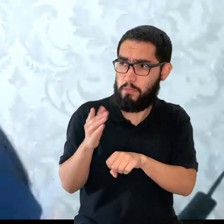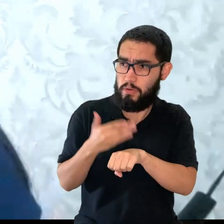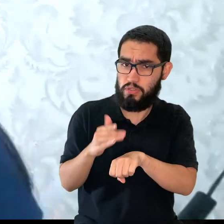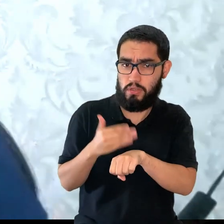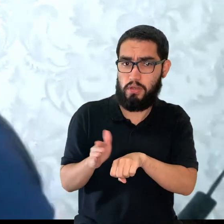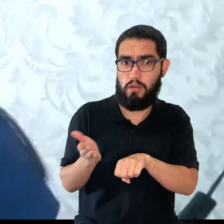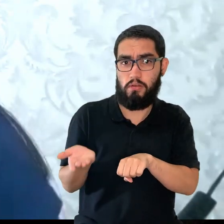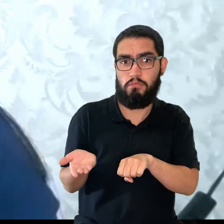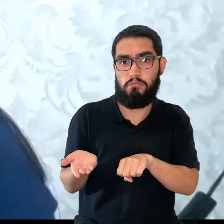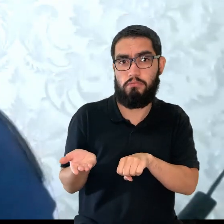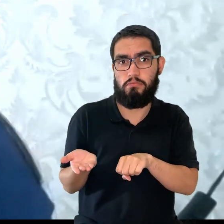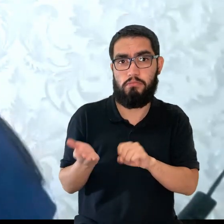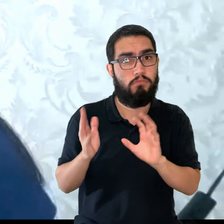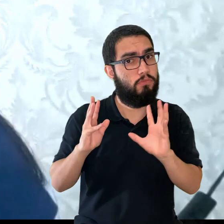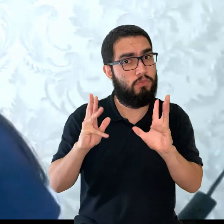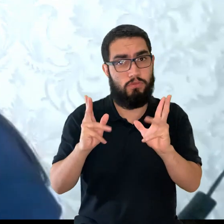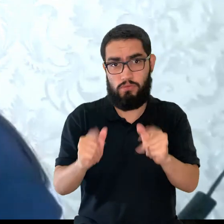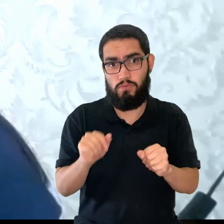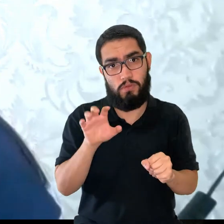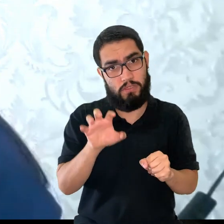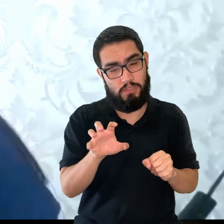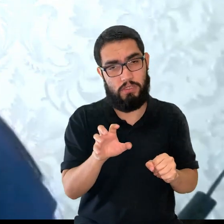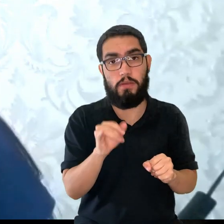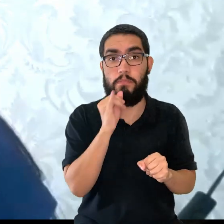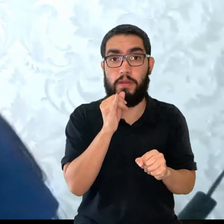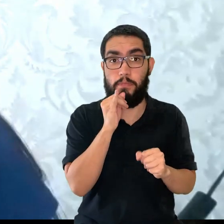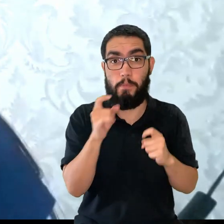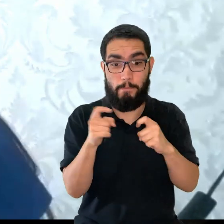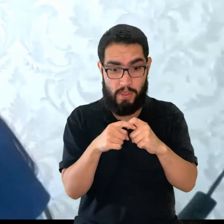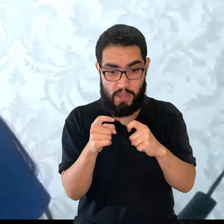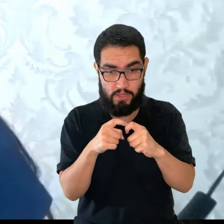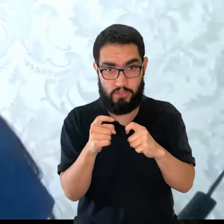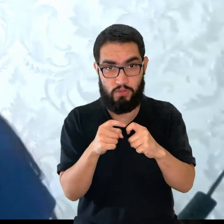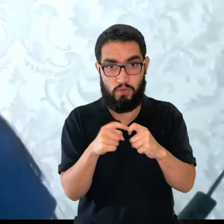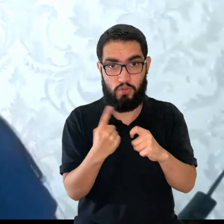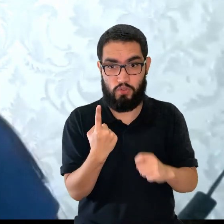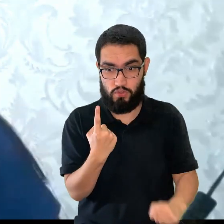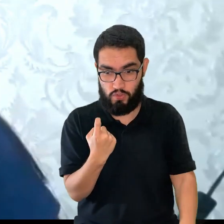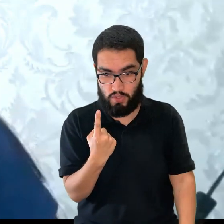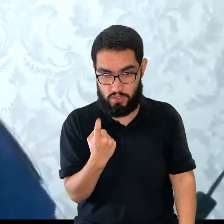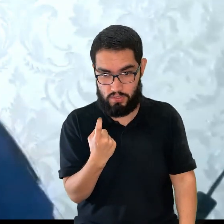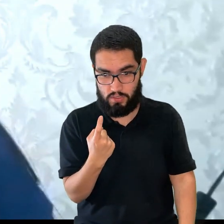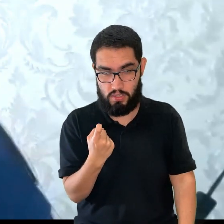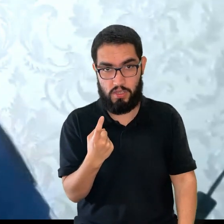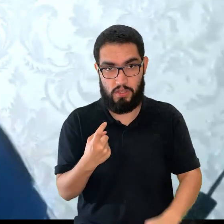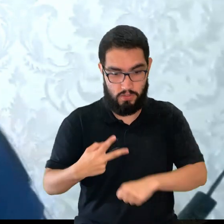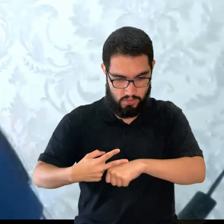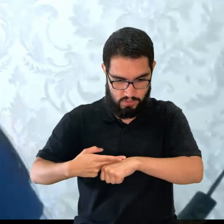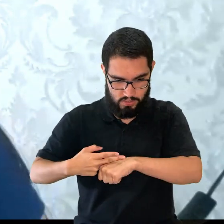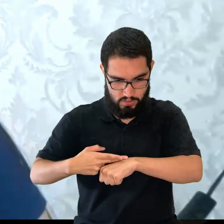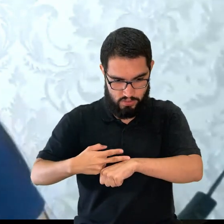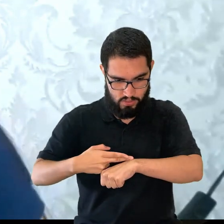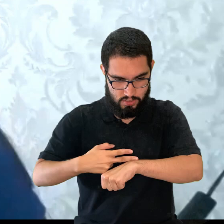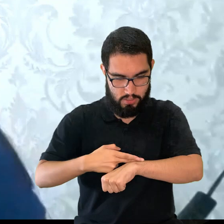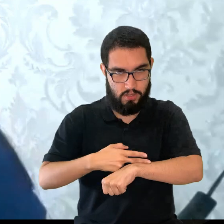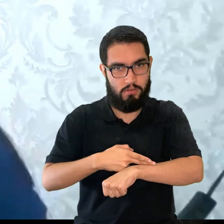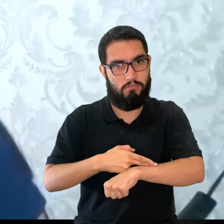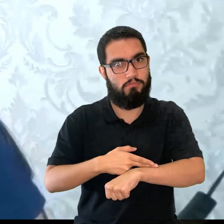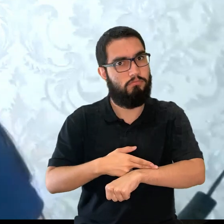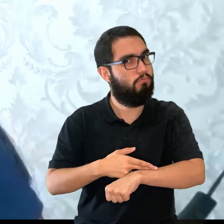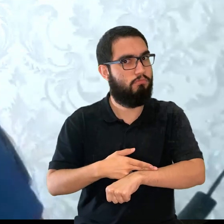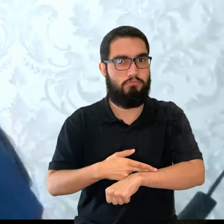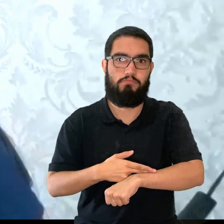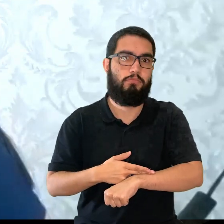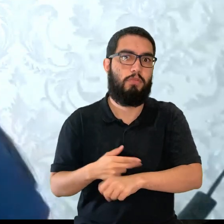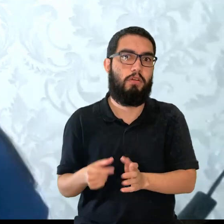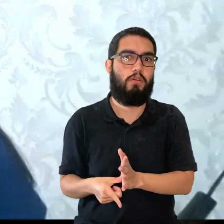se eu praticar. Então, toda área é assim. Então, um médico, para ele fazer uma cirurgia sozinho, uma cirurgia de risco,